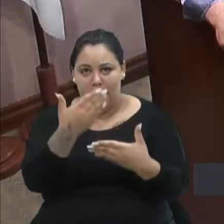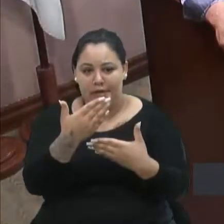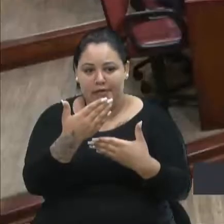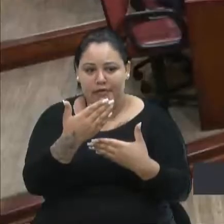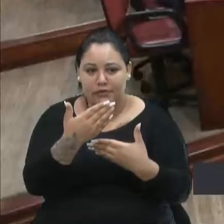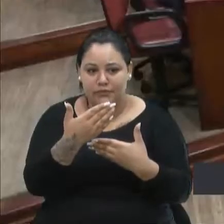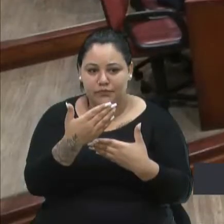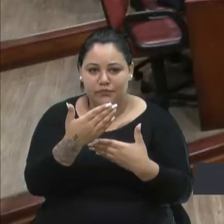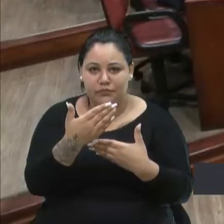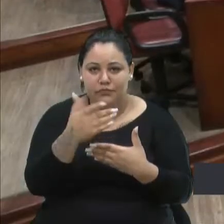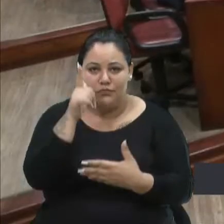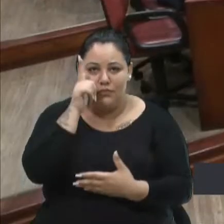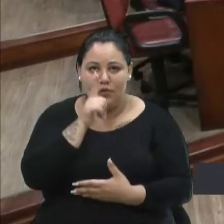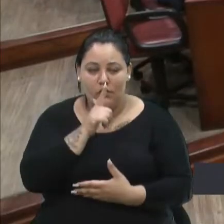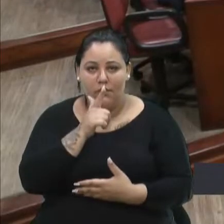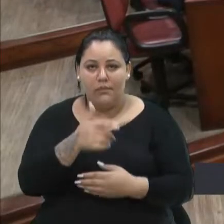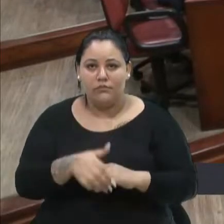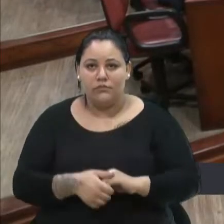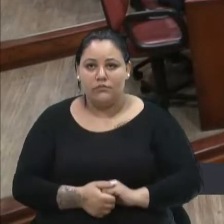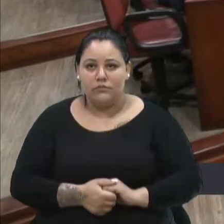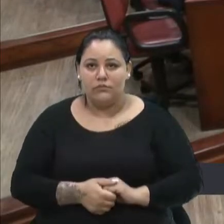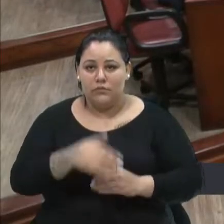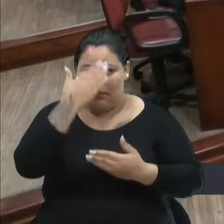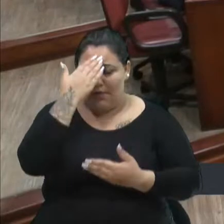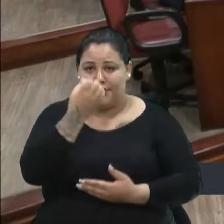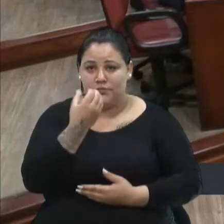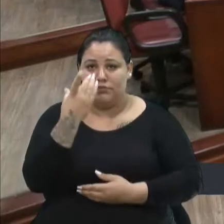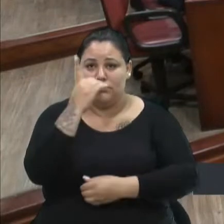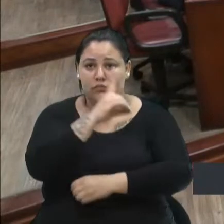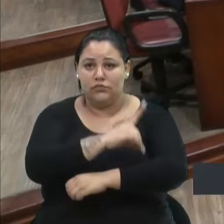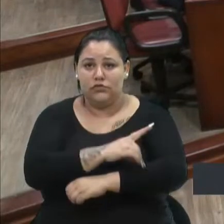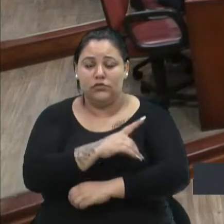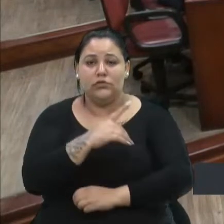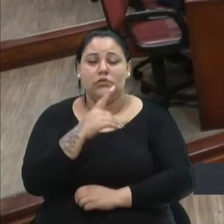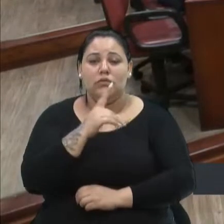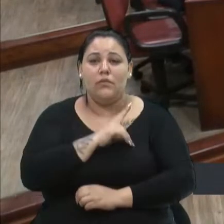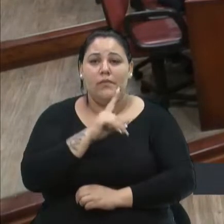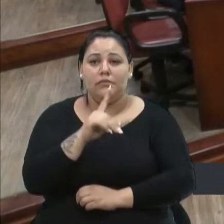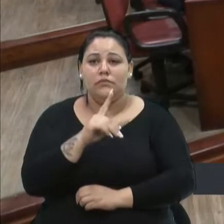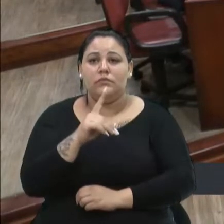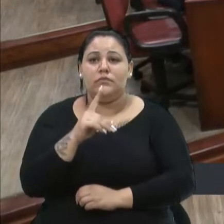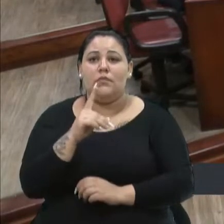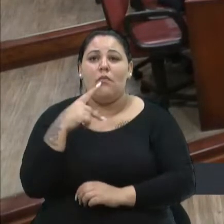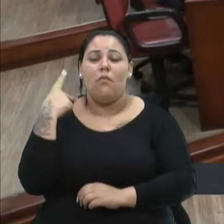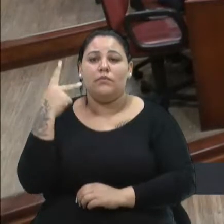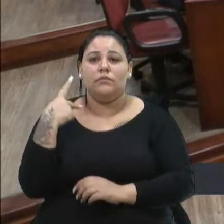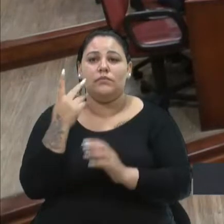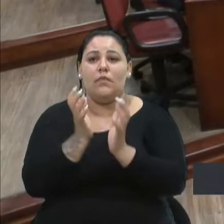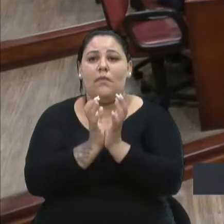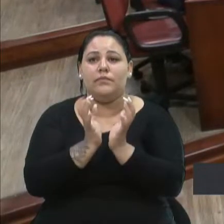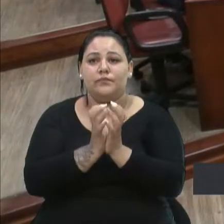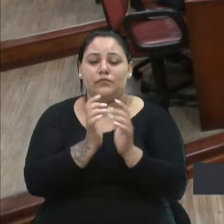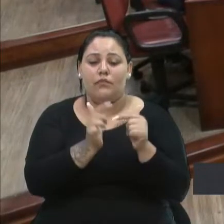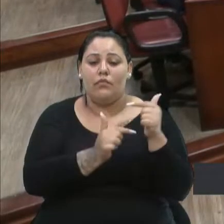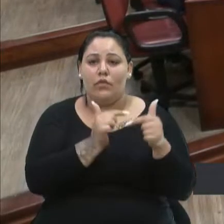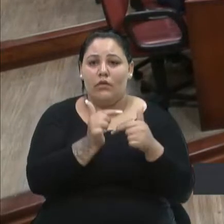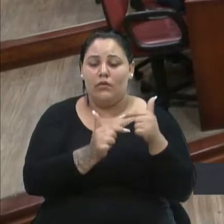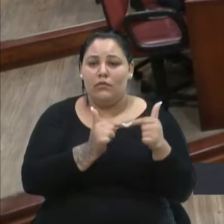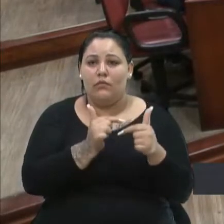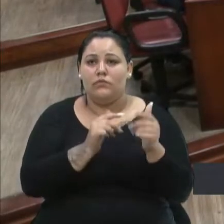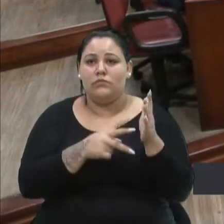Lucas. Obrigado. Bom dia, presidenta, colegas vereadoras, vereadores, servidores,